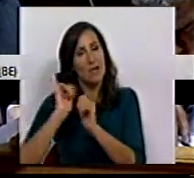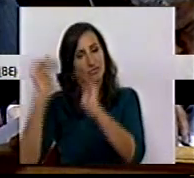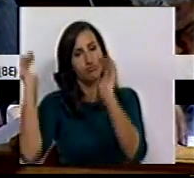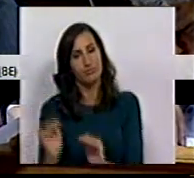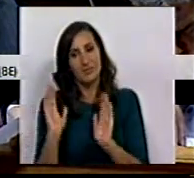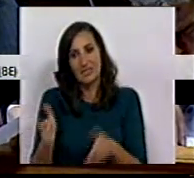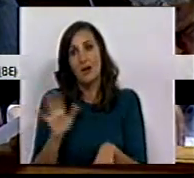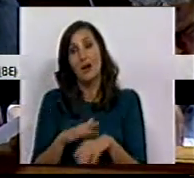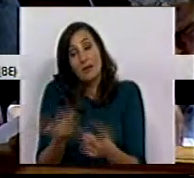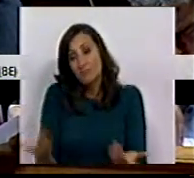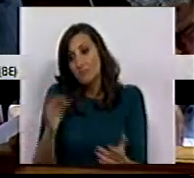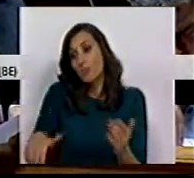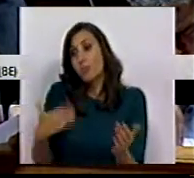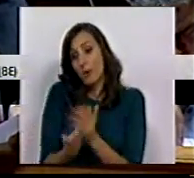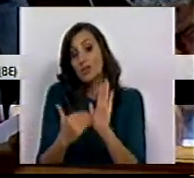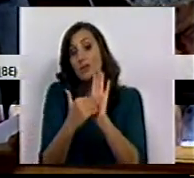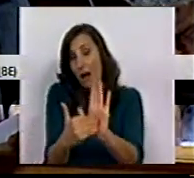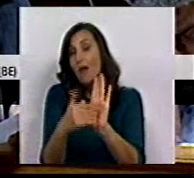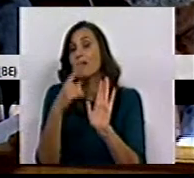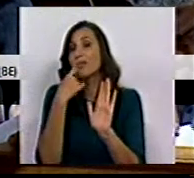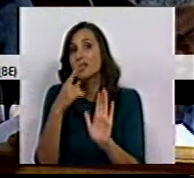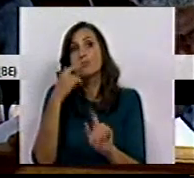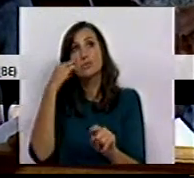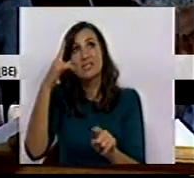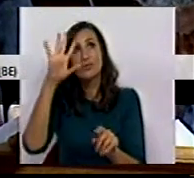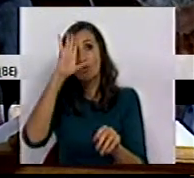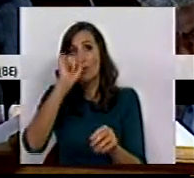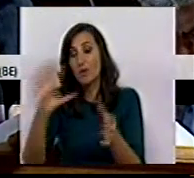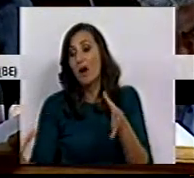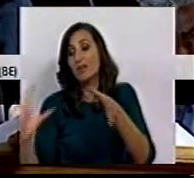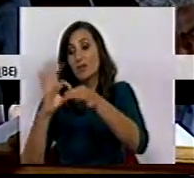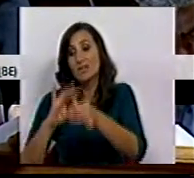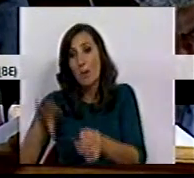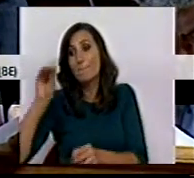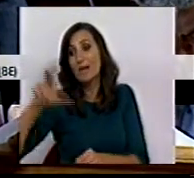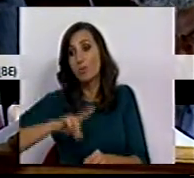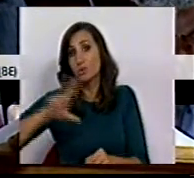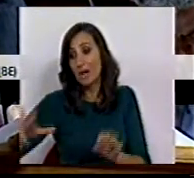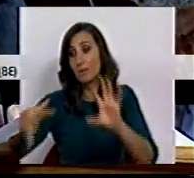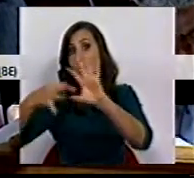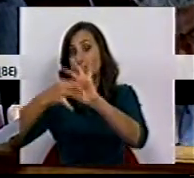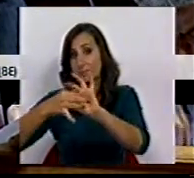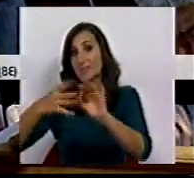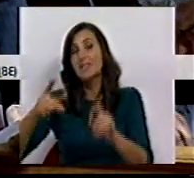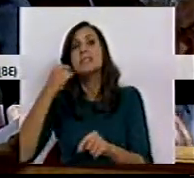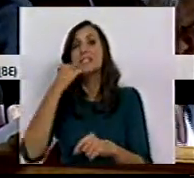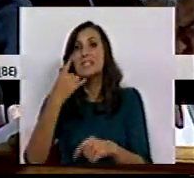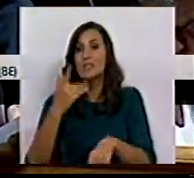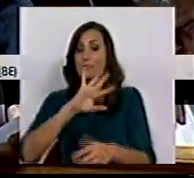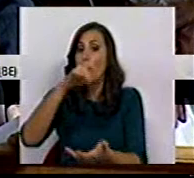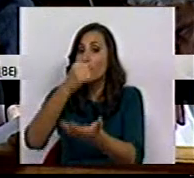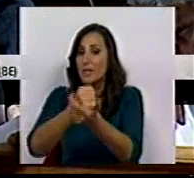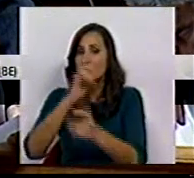particular, a nossa proposta contempla a necessidade de Governo, em articulação com o Banco de Portugal, determinar a dimensão